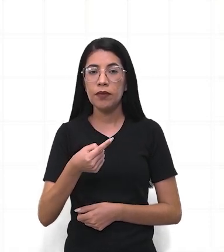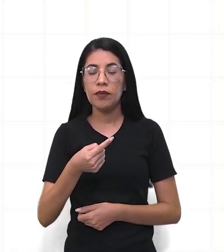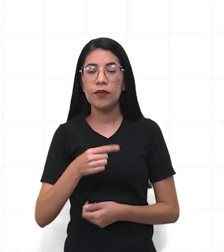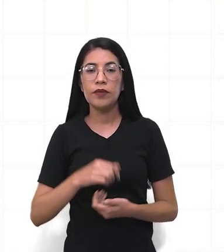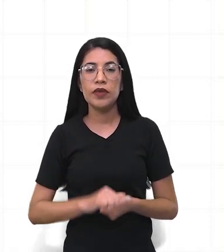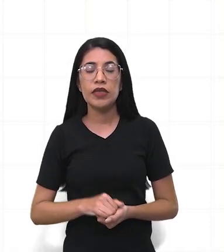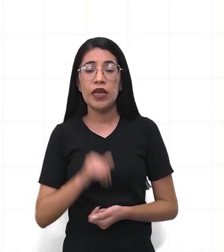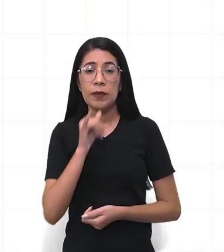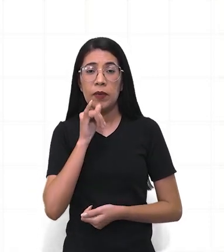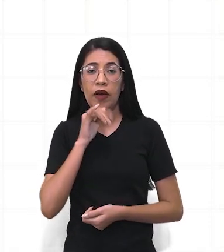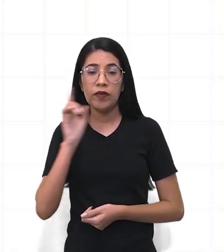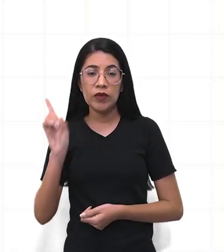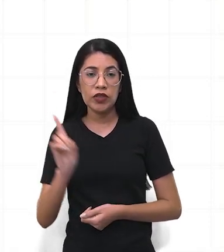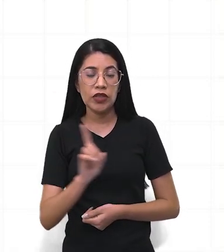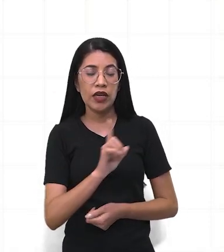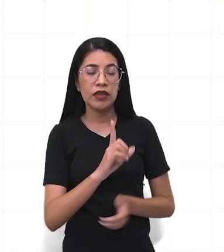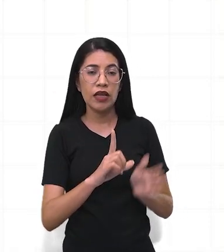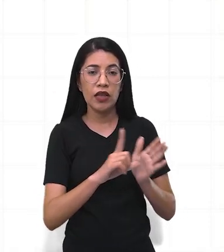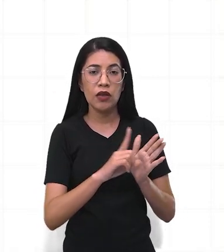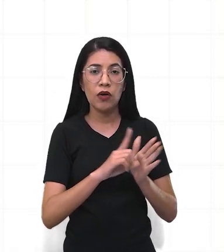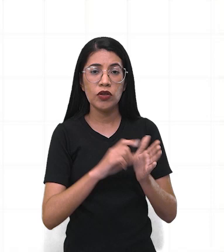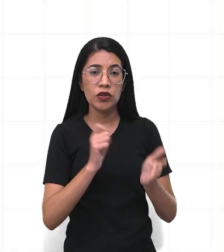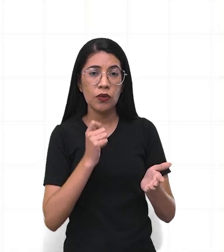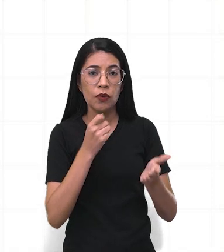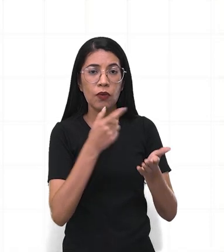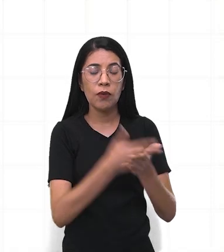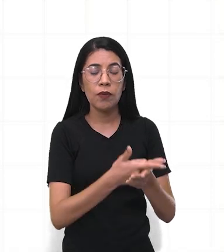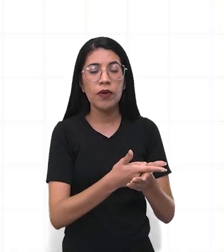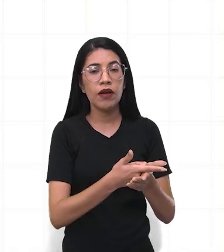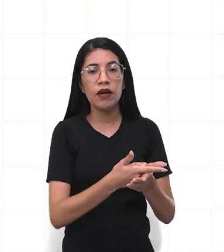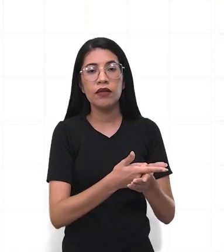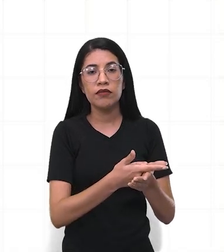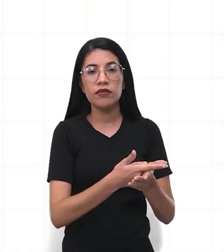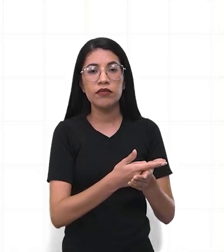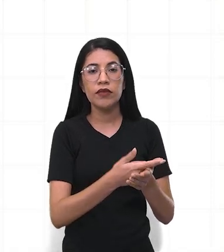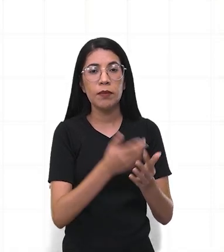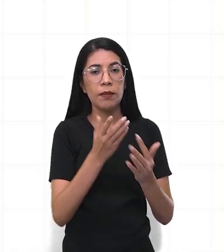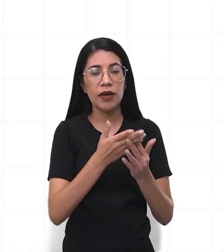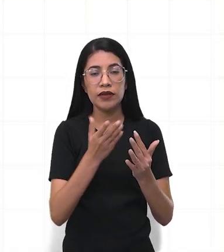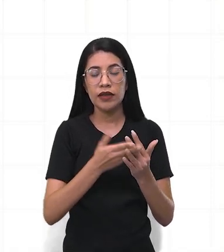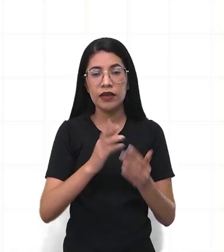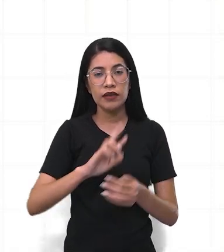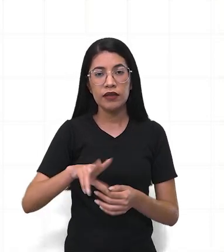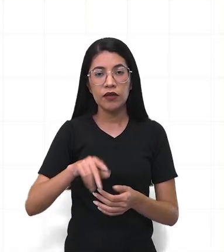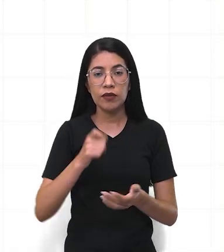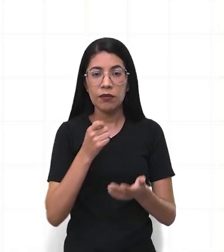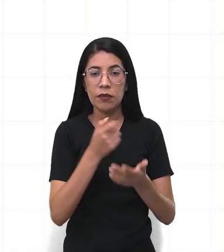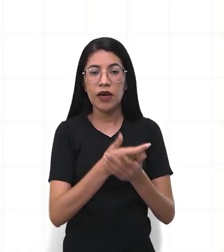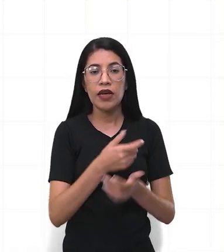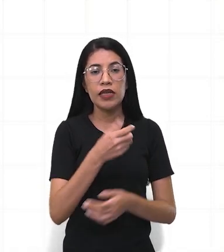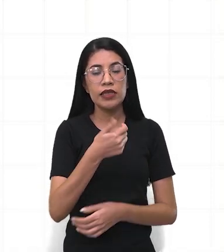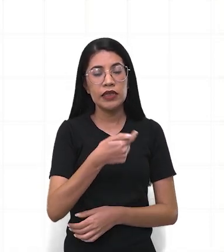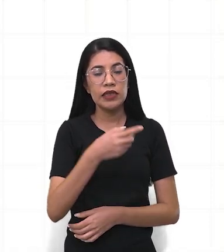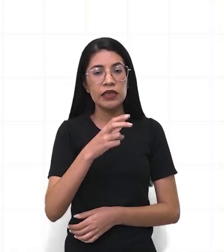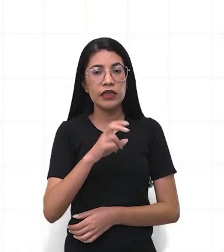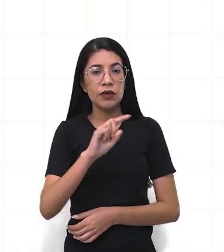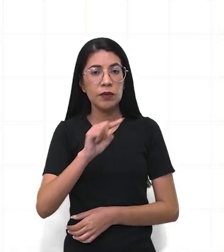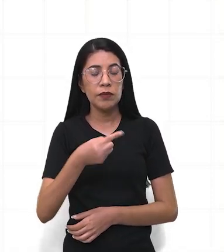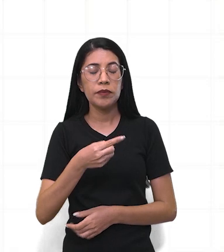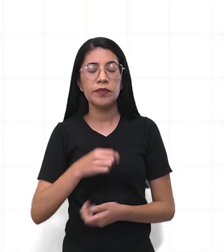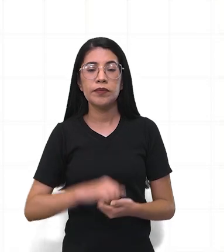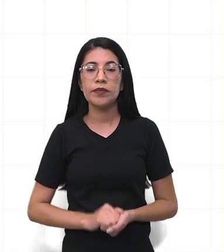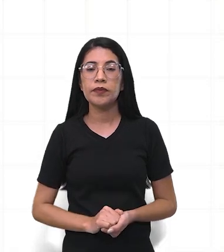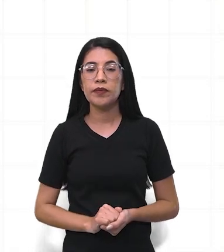você chegar lá e não comprar parcelado, comprar de uma vez só. Supondo que ao final